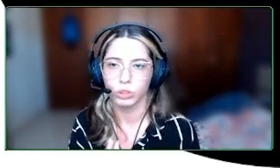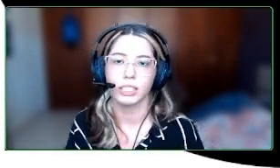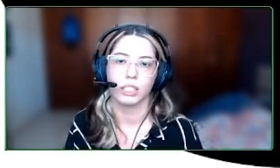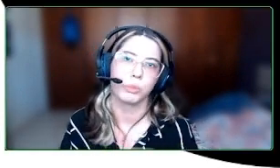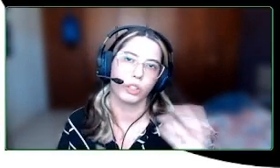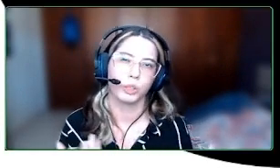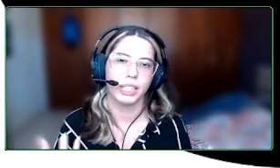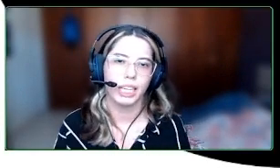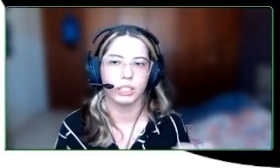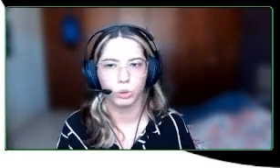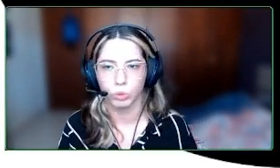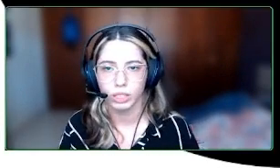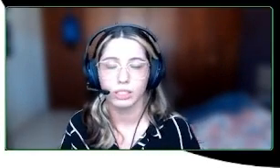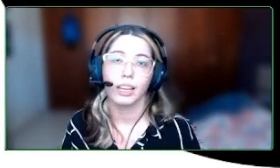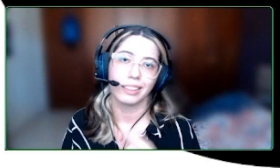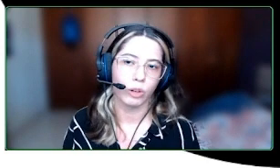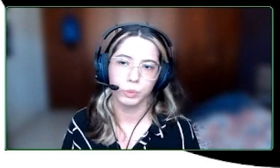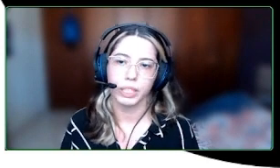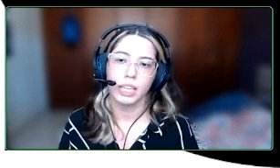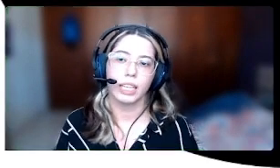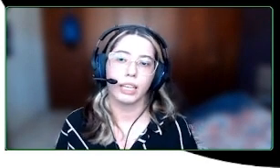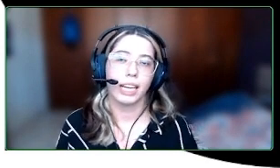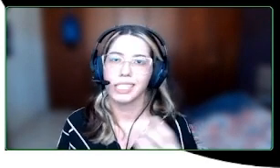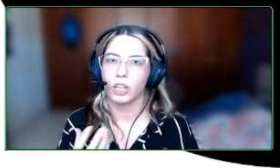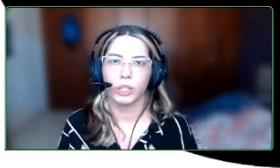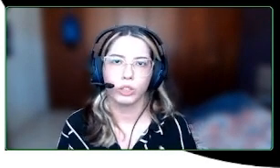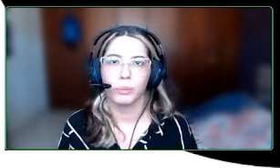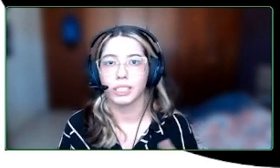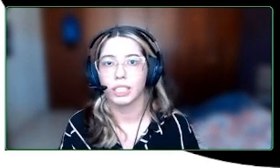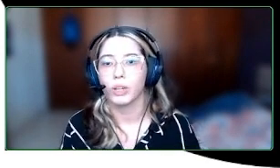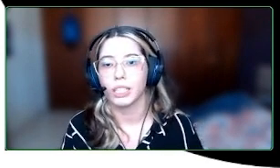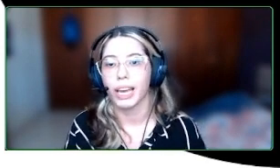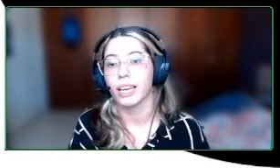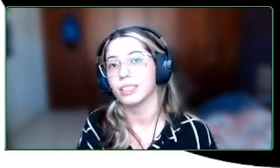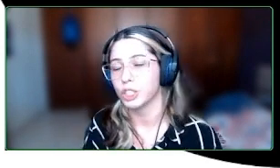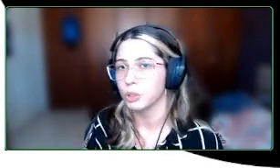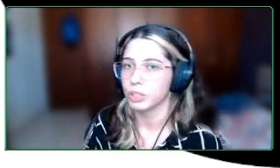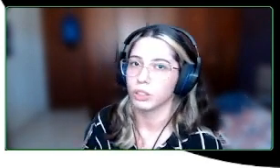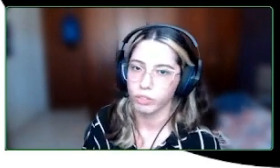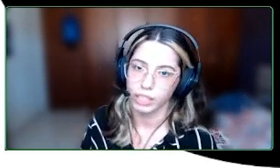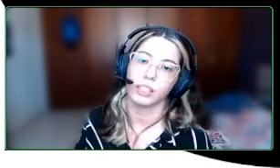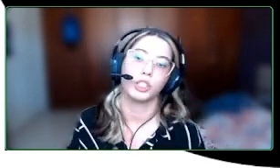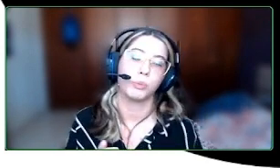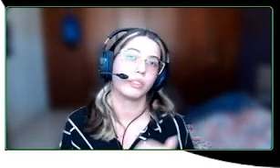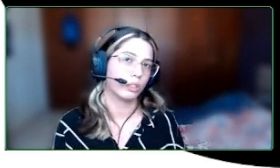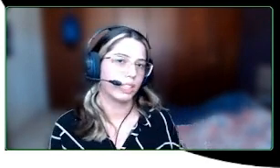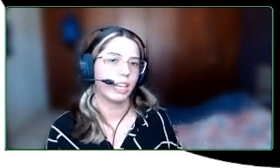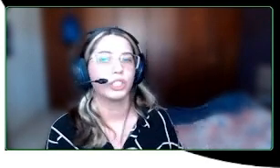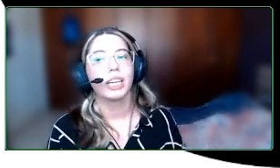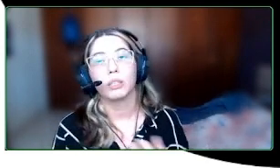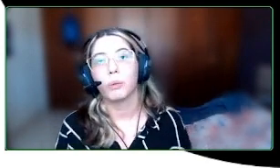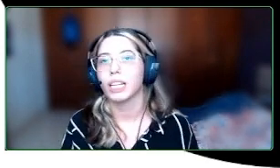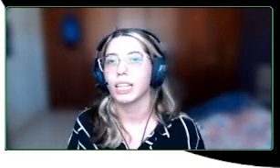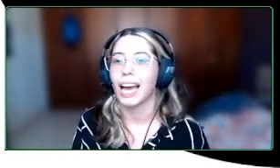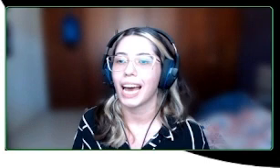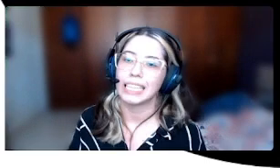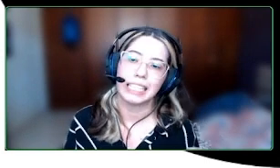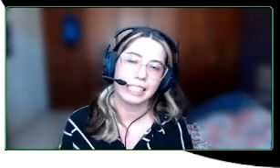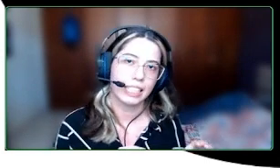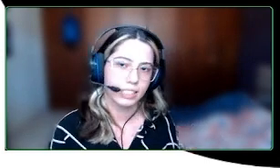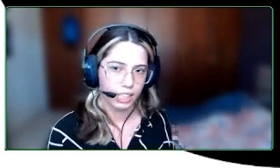estudo deles, no laboratório de madeiras e estruturas da USP, e eles seguiram as normas tanto NBR 7190, de 1997, e a norma